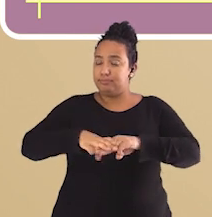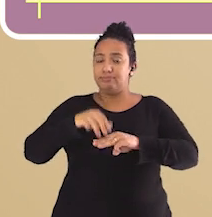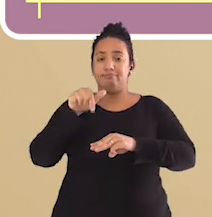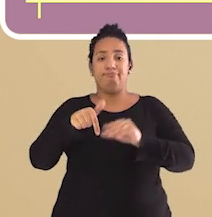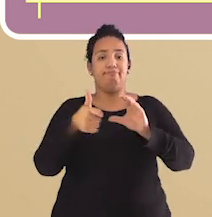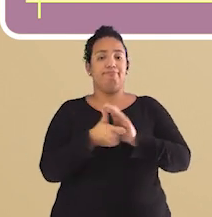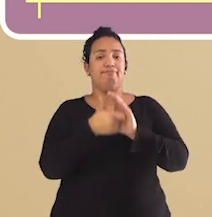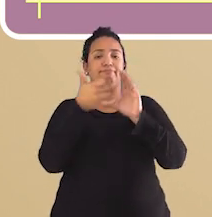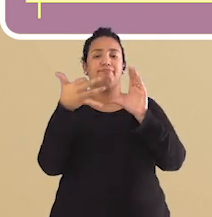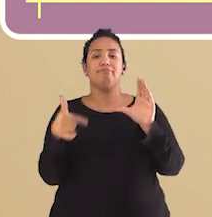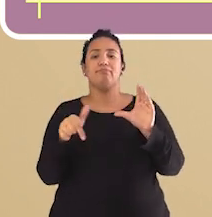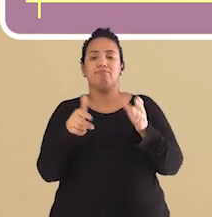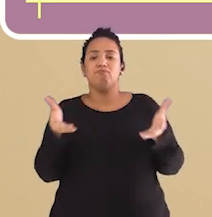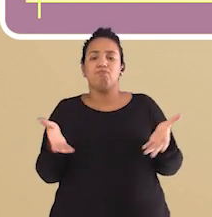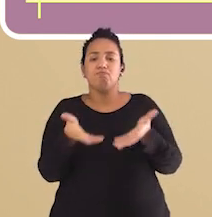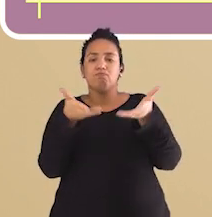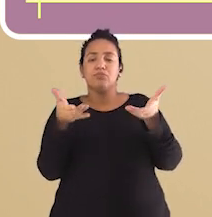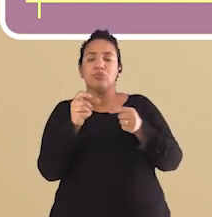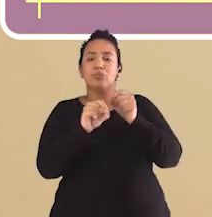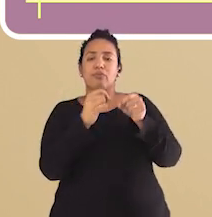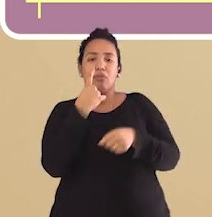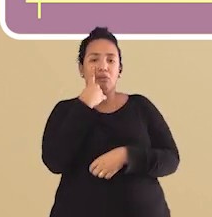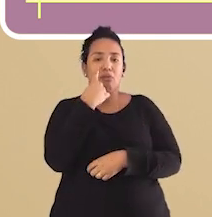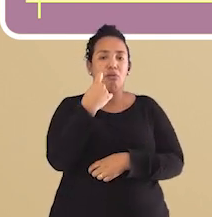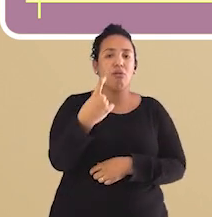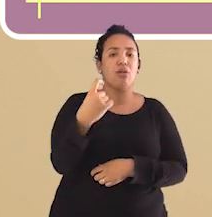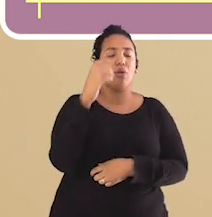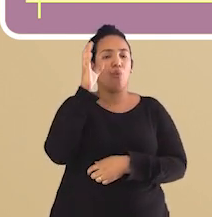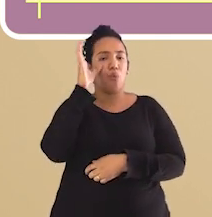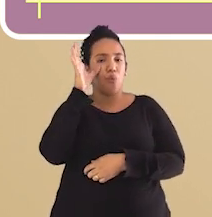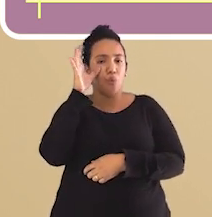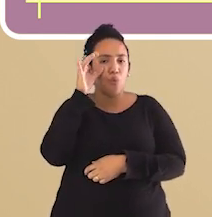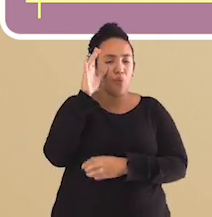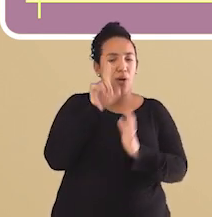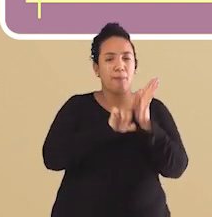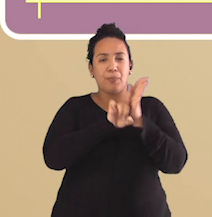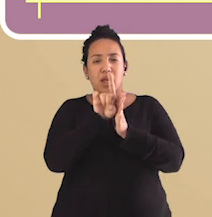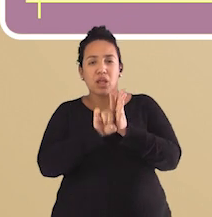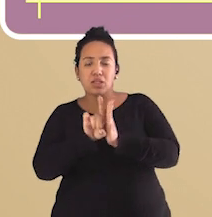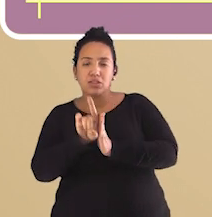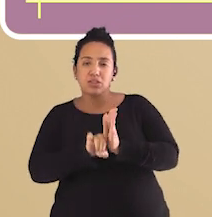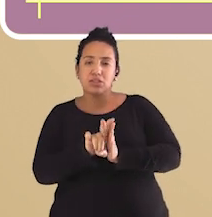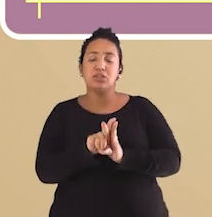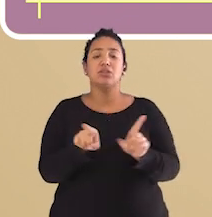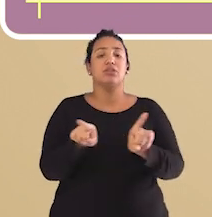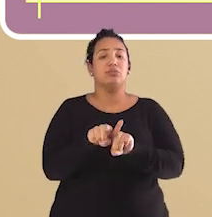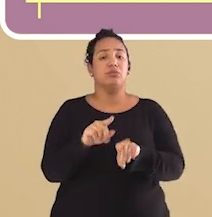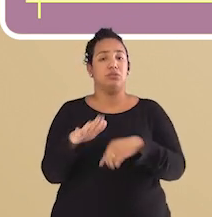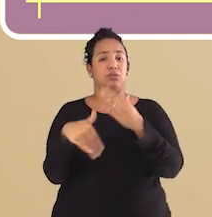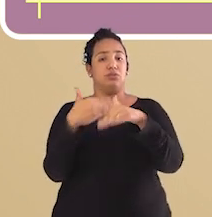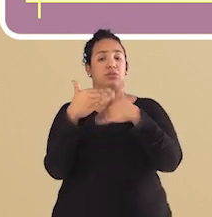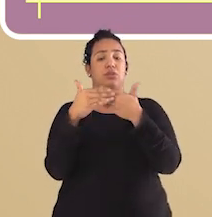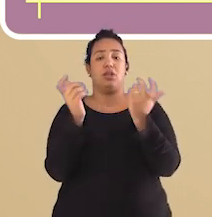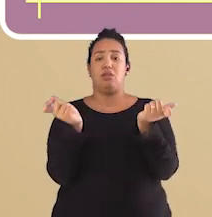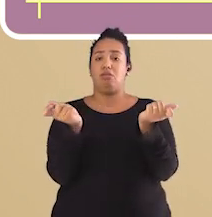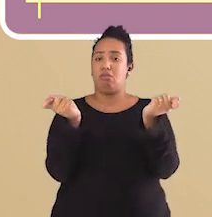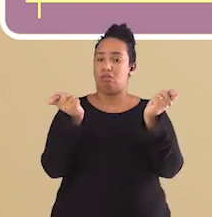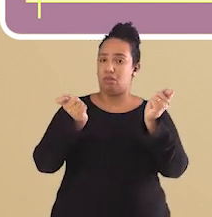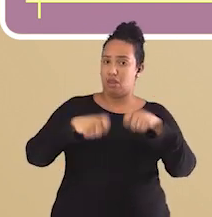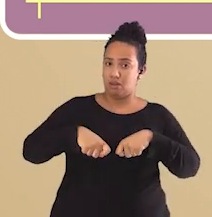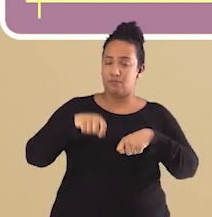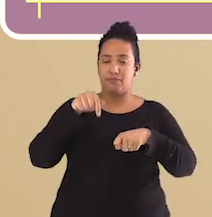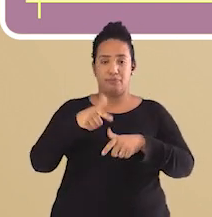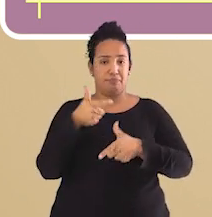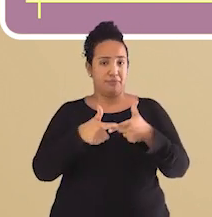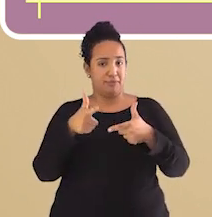como um aspecto que estimula o interesse, a curiosidade, o espírito de investigação e o desenvolvimento da